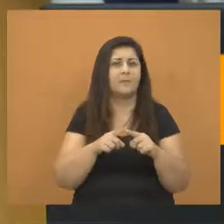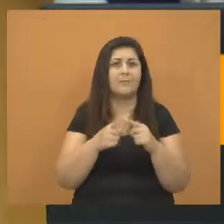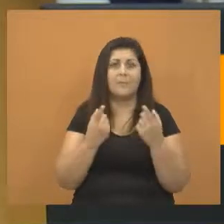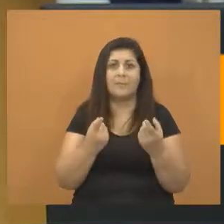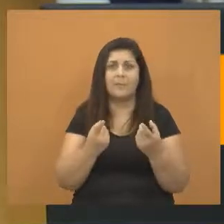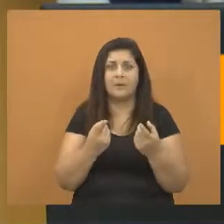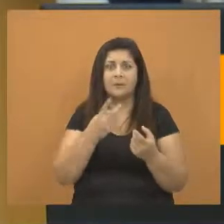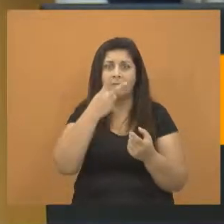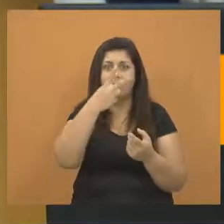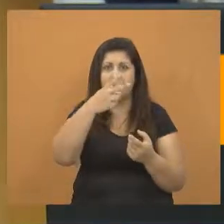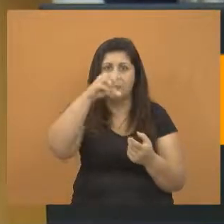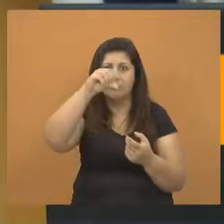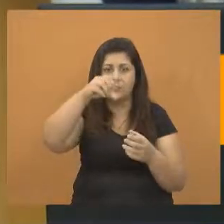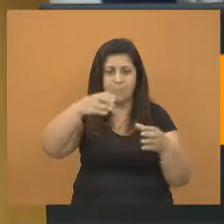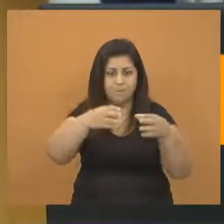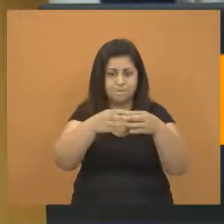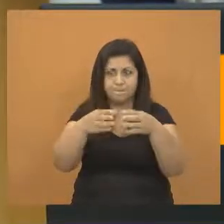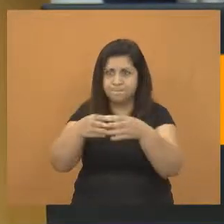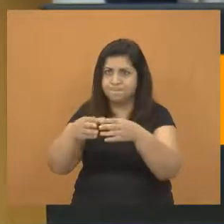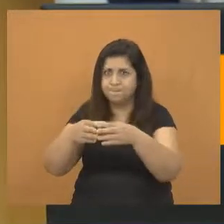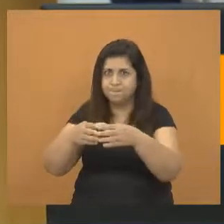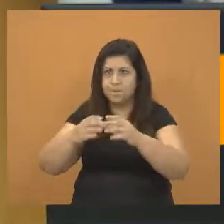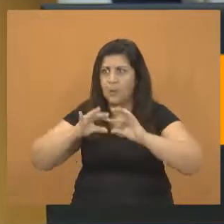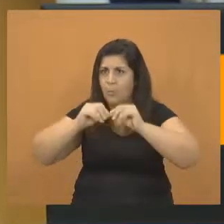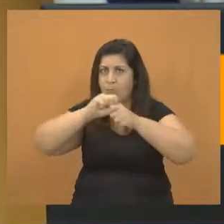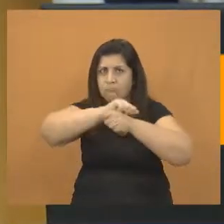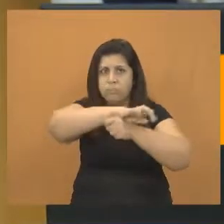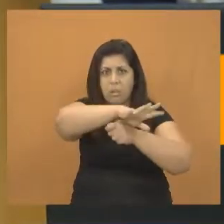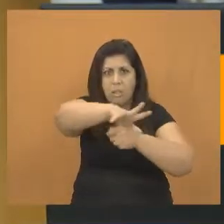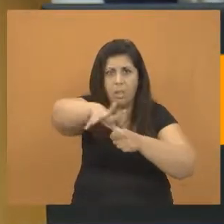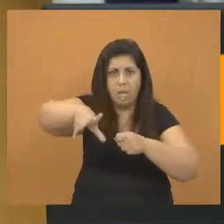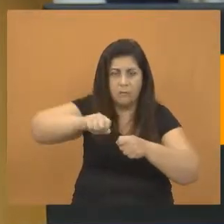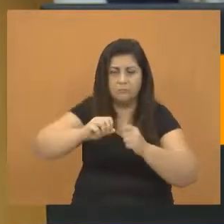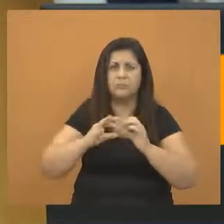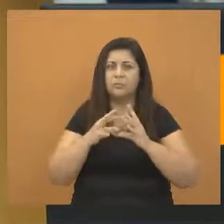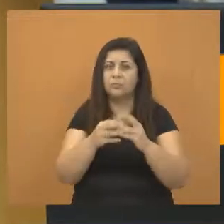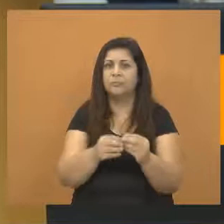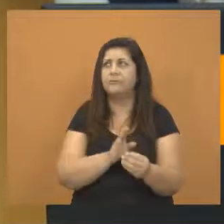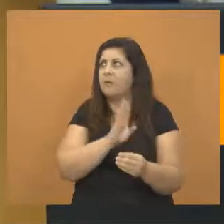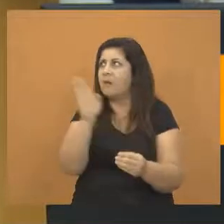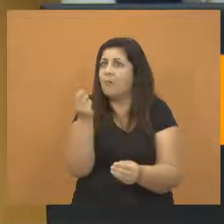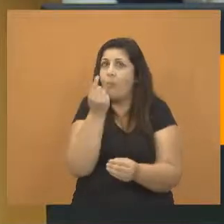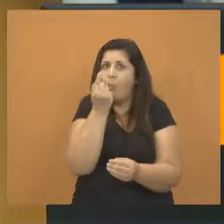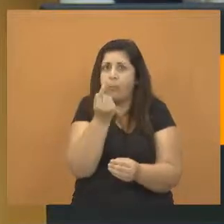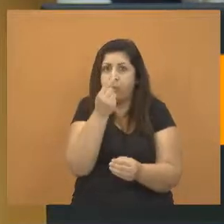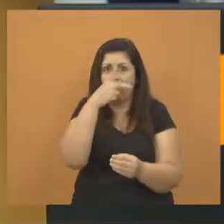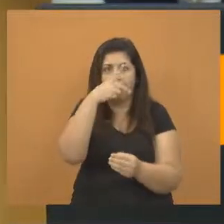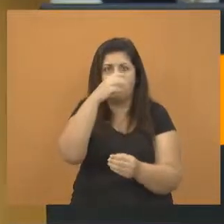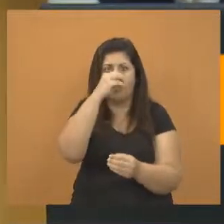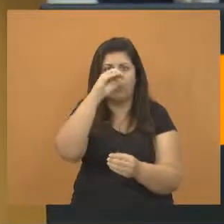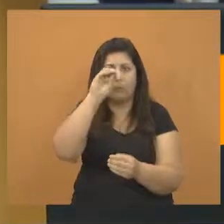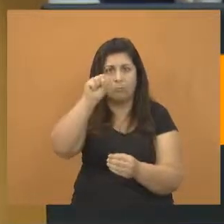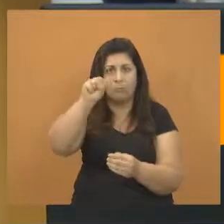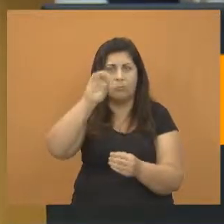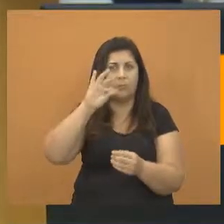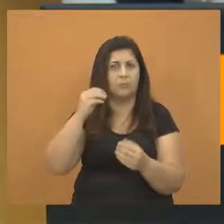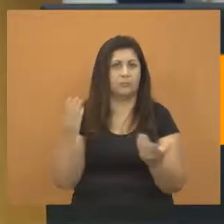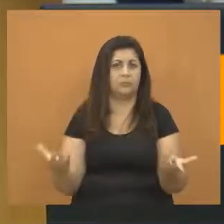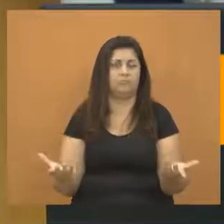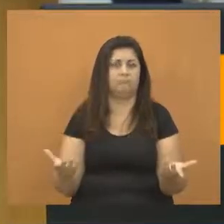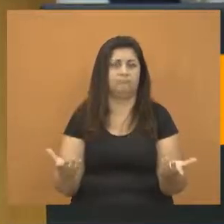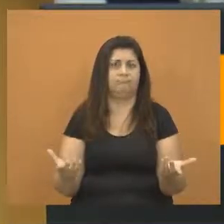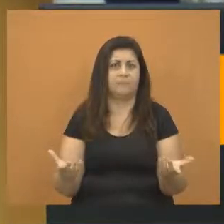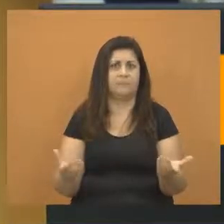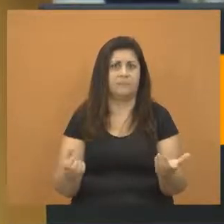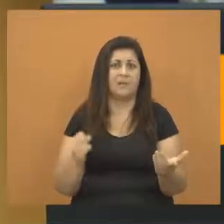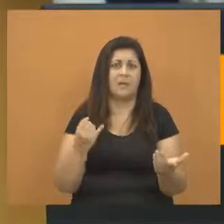atende 29 bairros. Toda aquela região do São João é atendida naquele único postinho. E mesmo construindo,